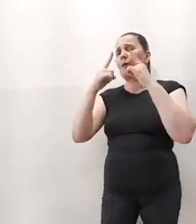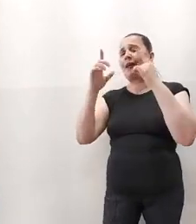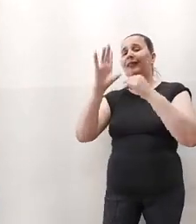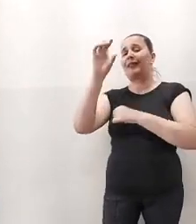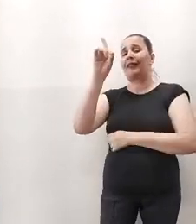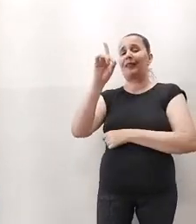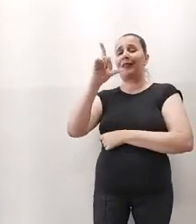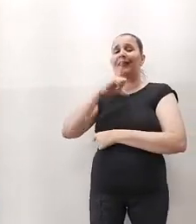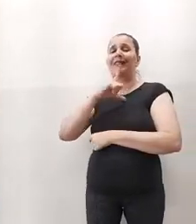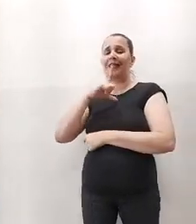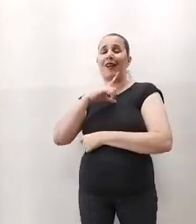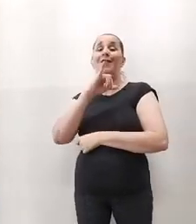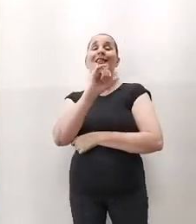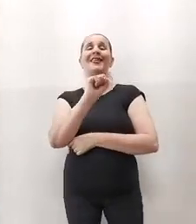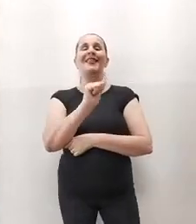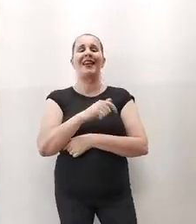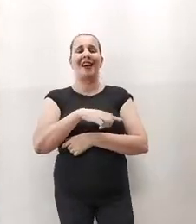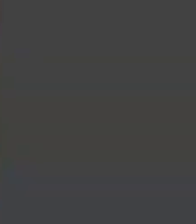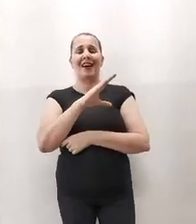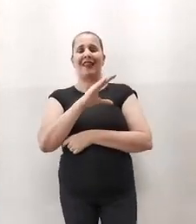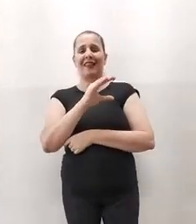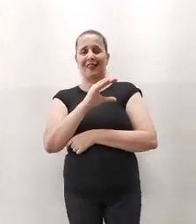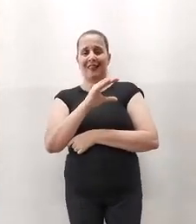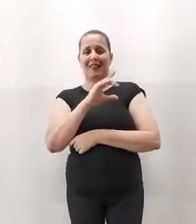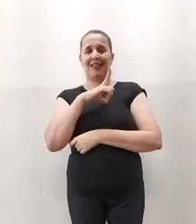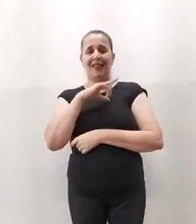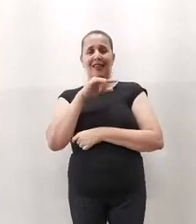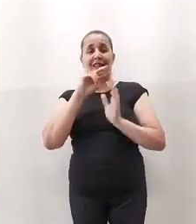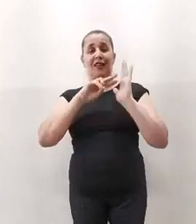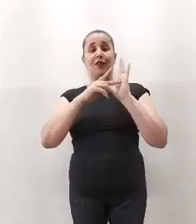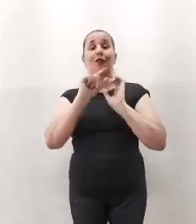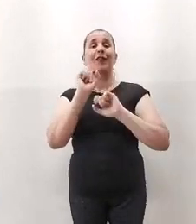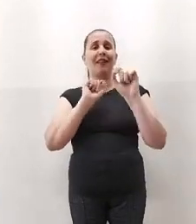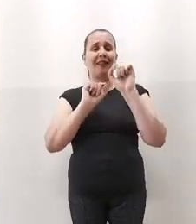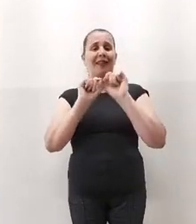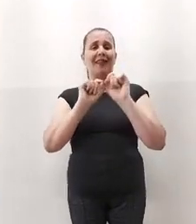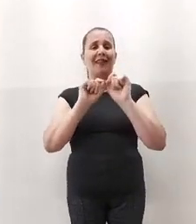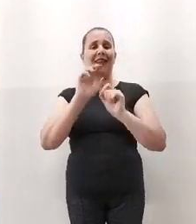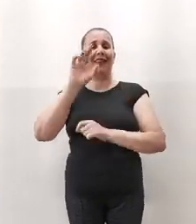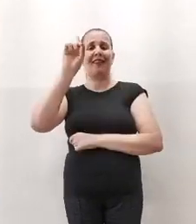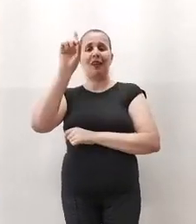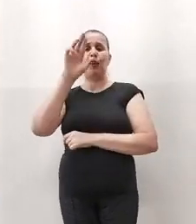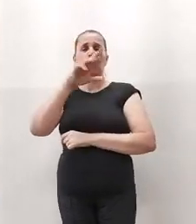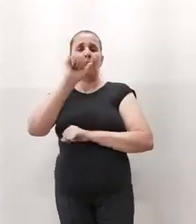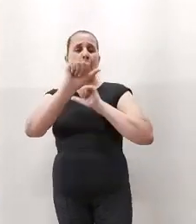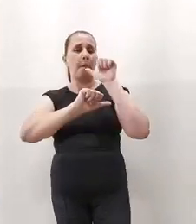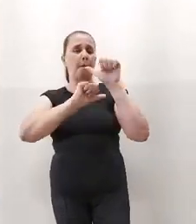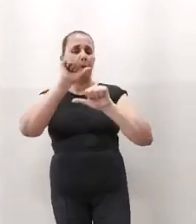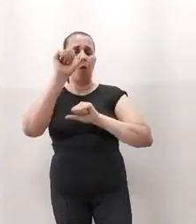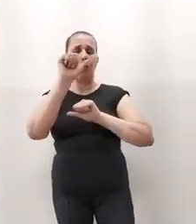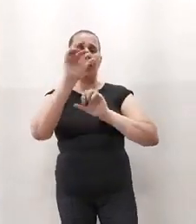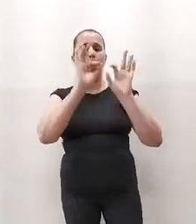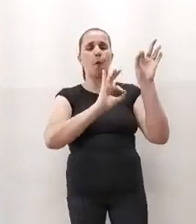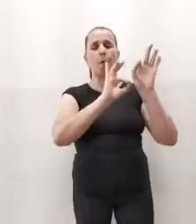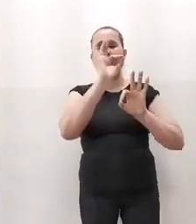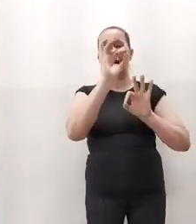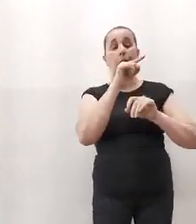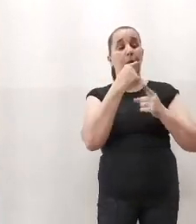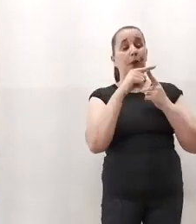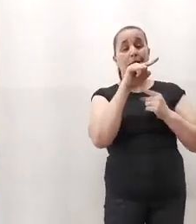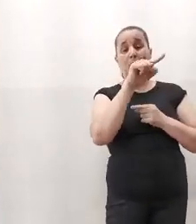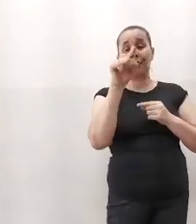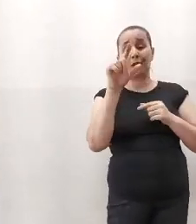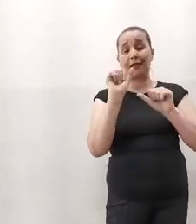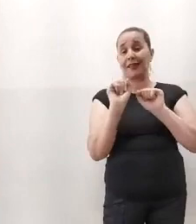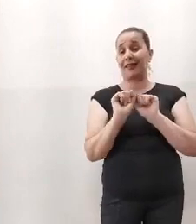Isaac, irmãos. Isso significa que ele não muda os seus planos porque você